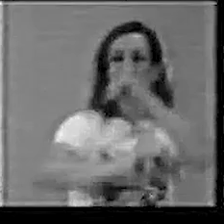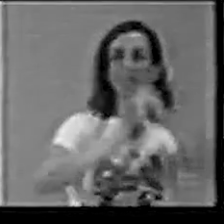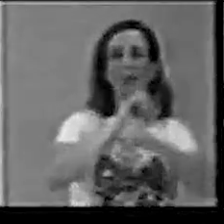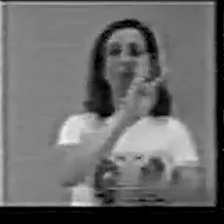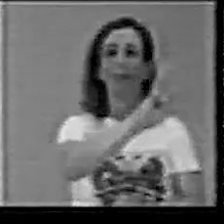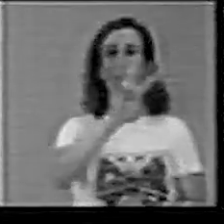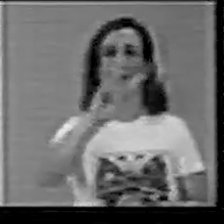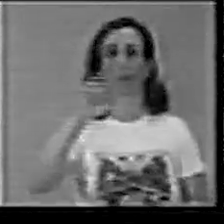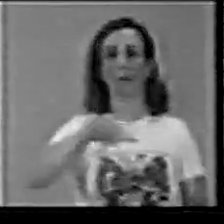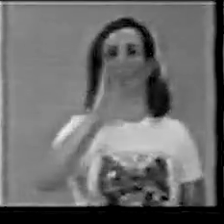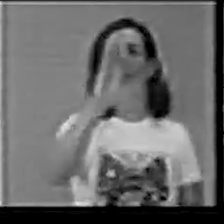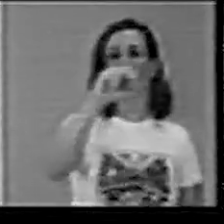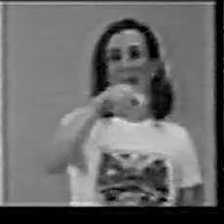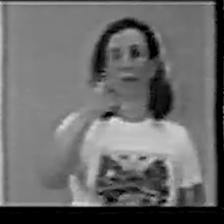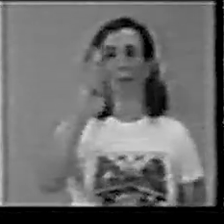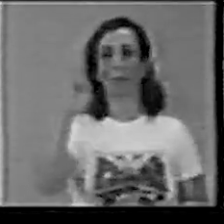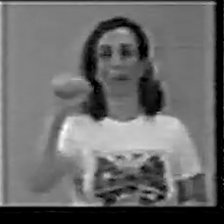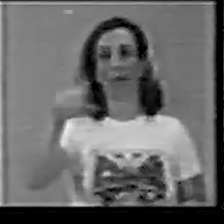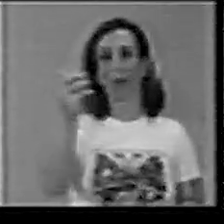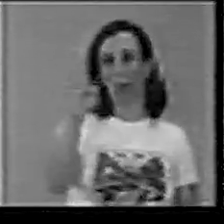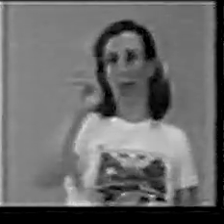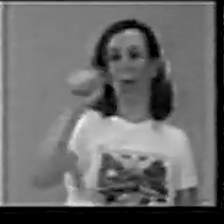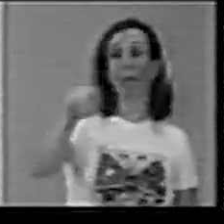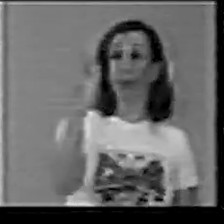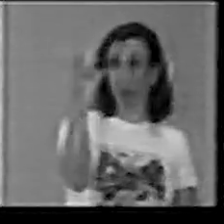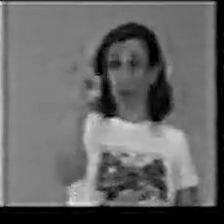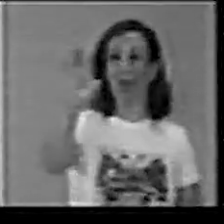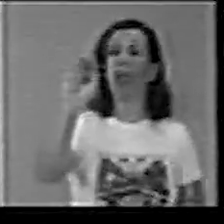fácil. Acesse